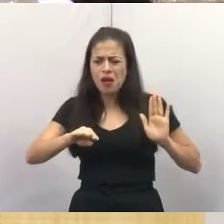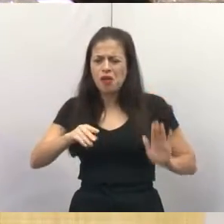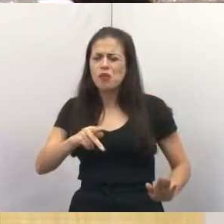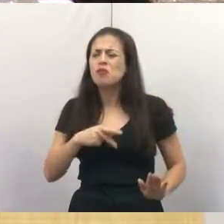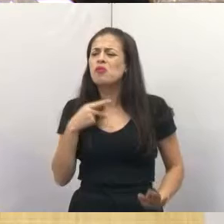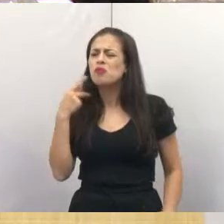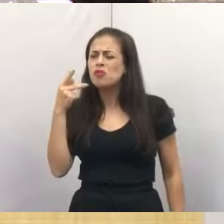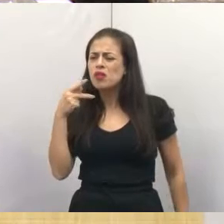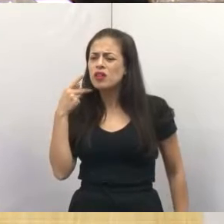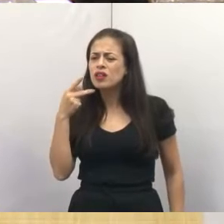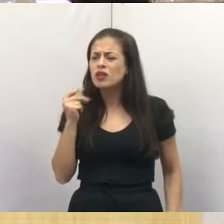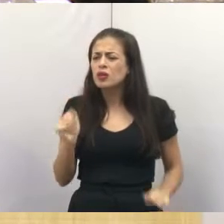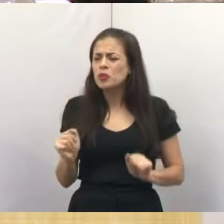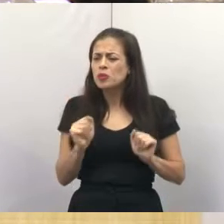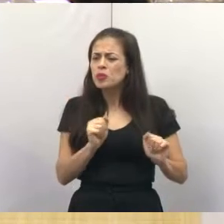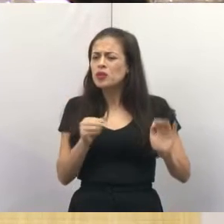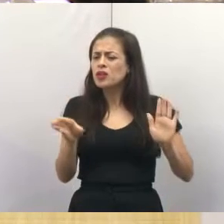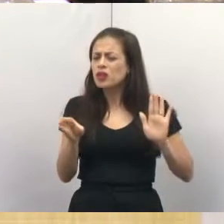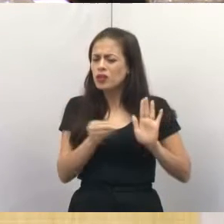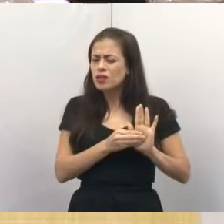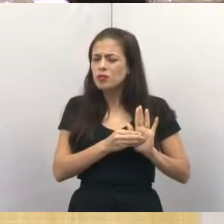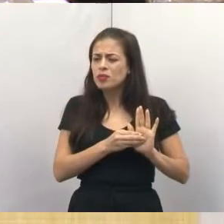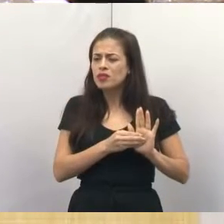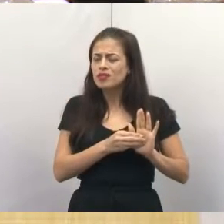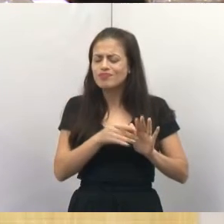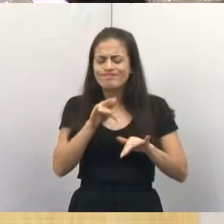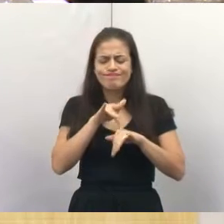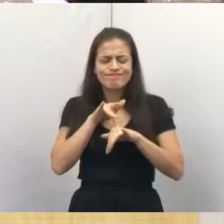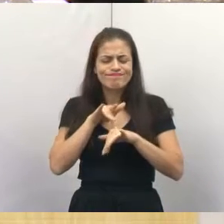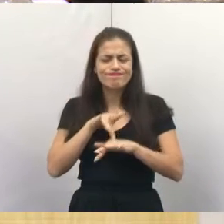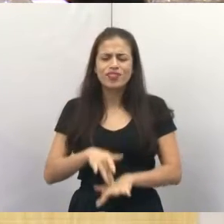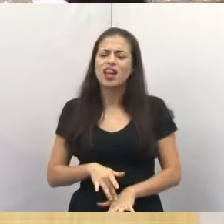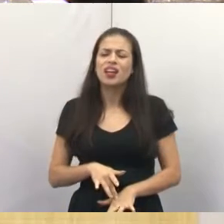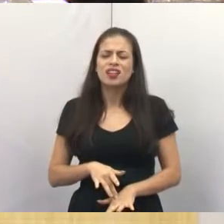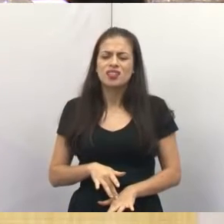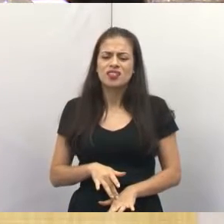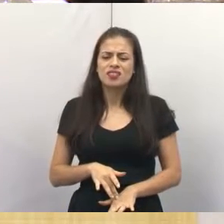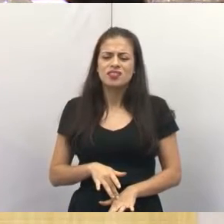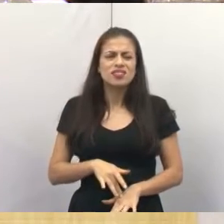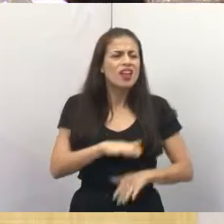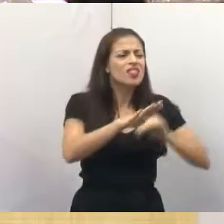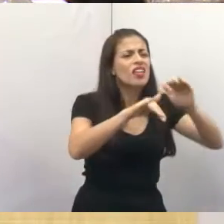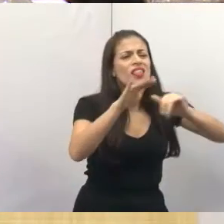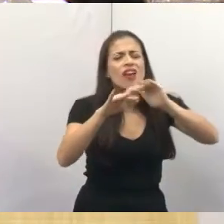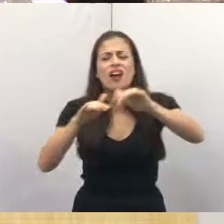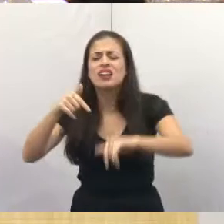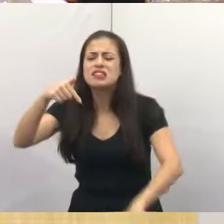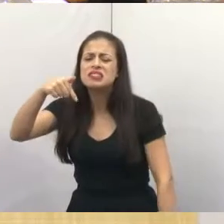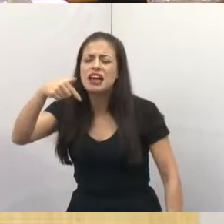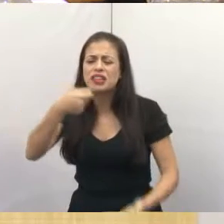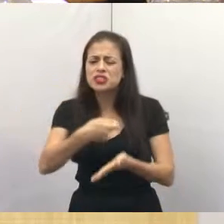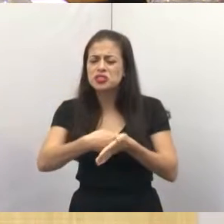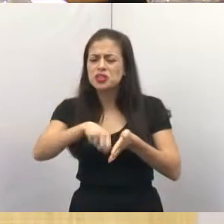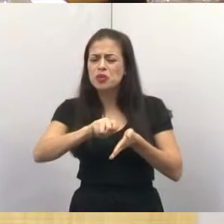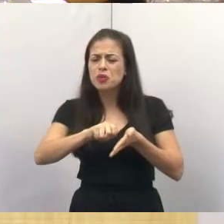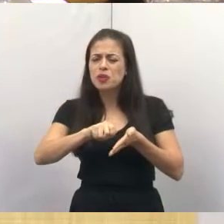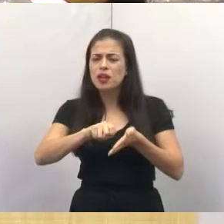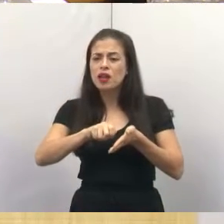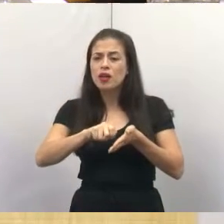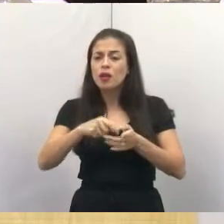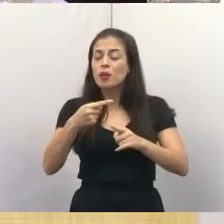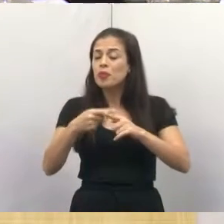vereador poder colocar emenda, isso eu acho um absurdo. Ele ter que correr atrás de 7 assinaturas, sendo que é um direito